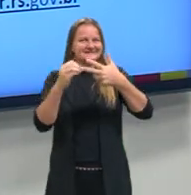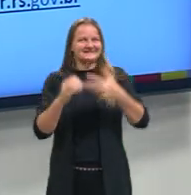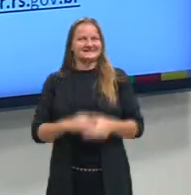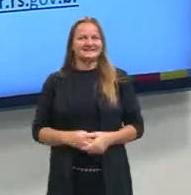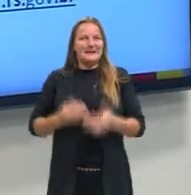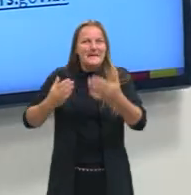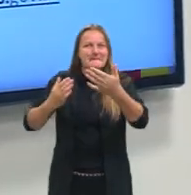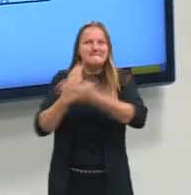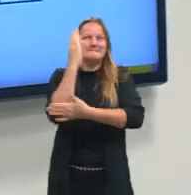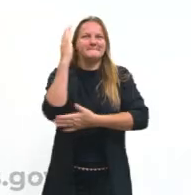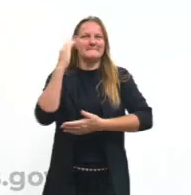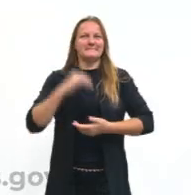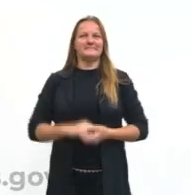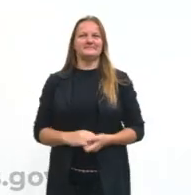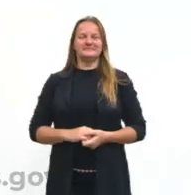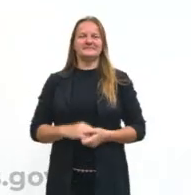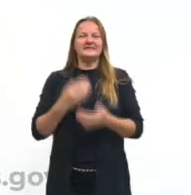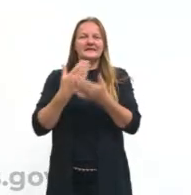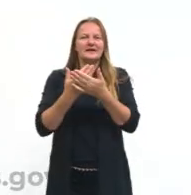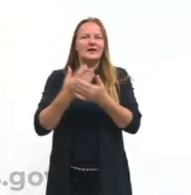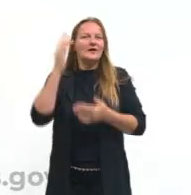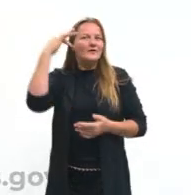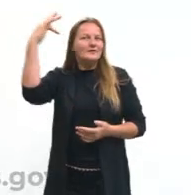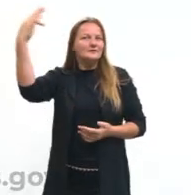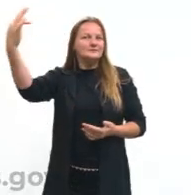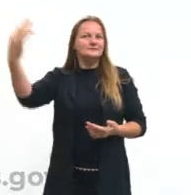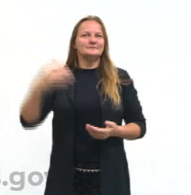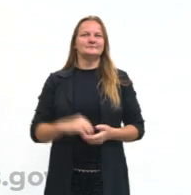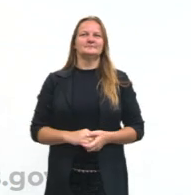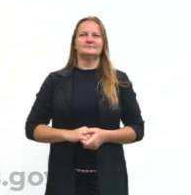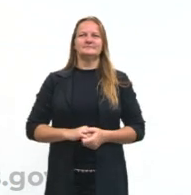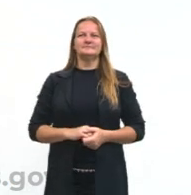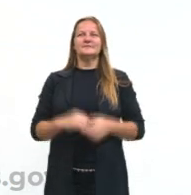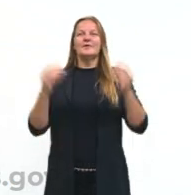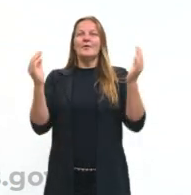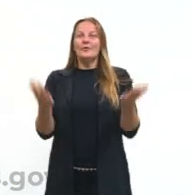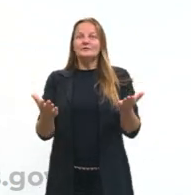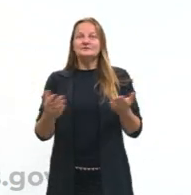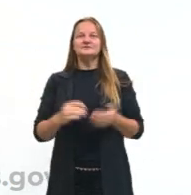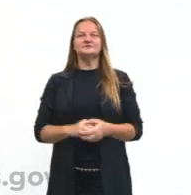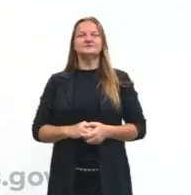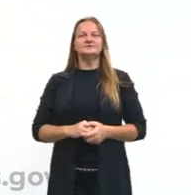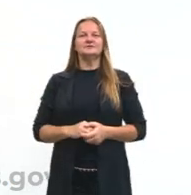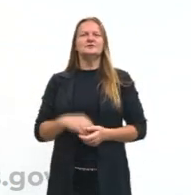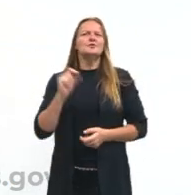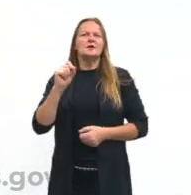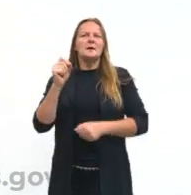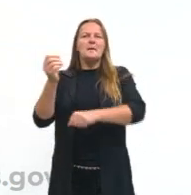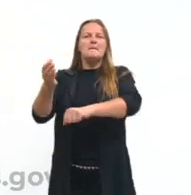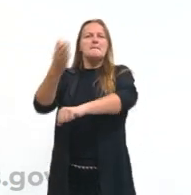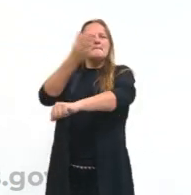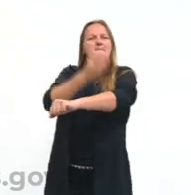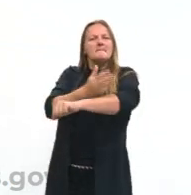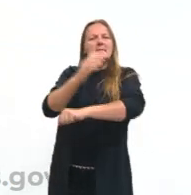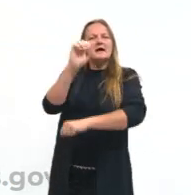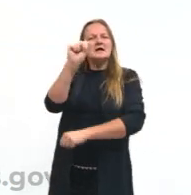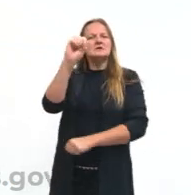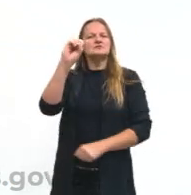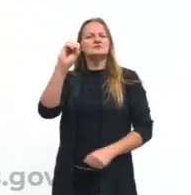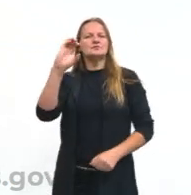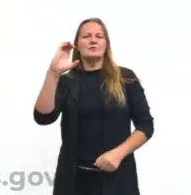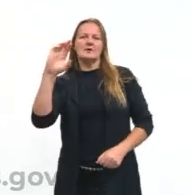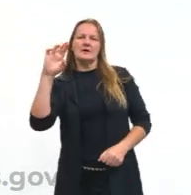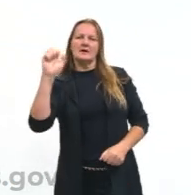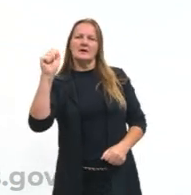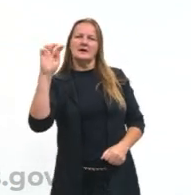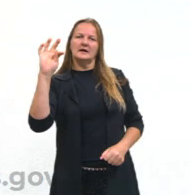o partiu passar mais uma aula de filosofia hoje vamos tratar então dos pré-socráticos a saúde número 3